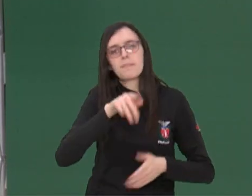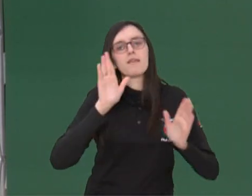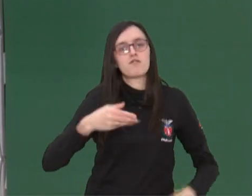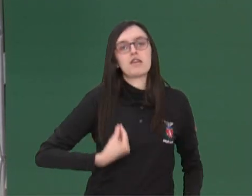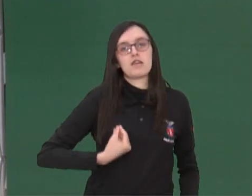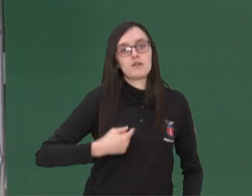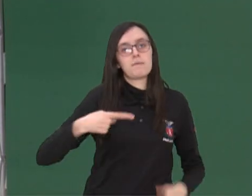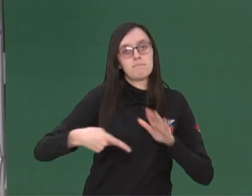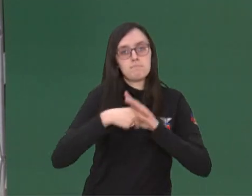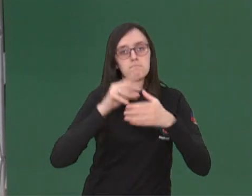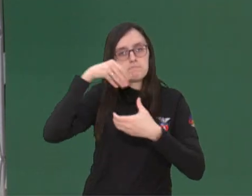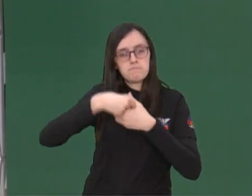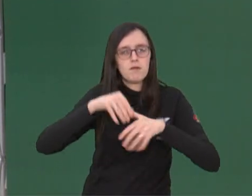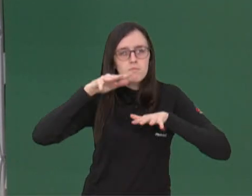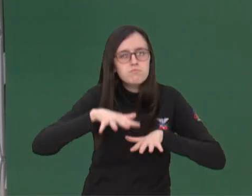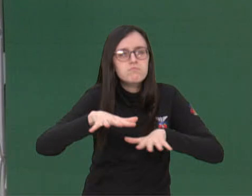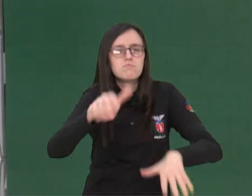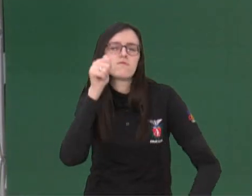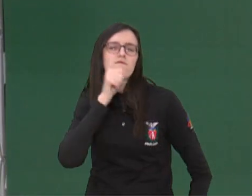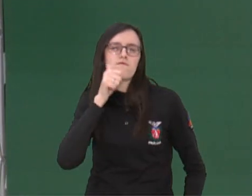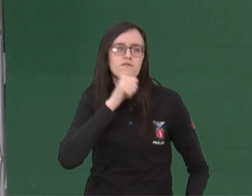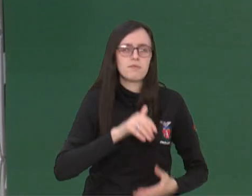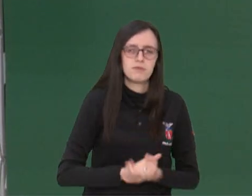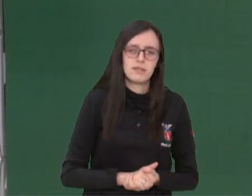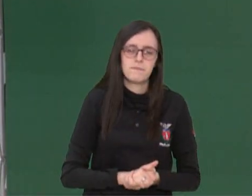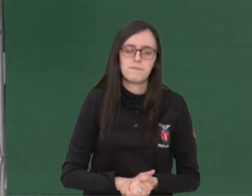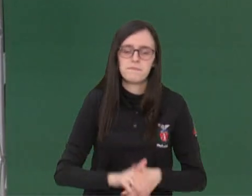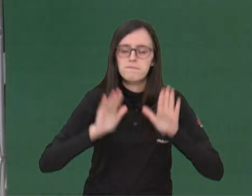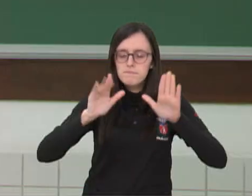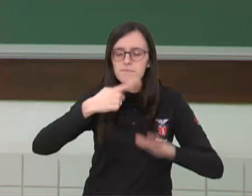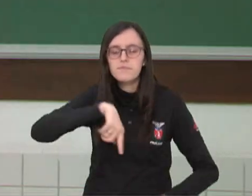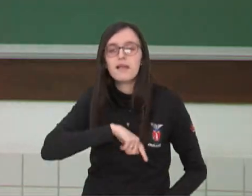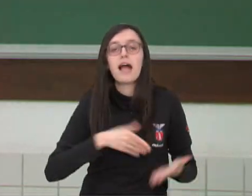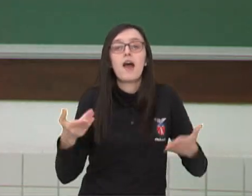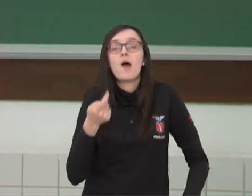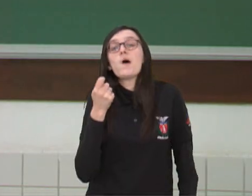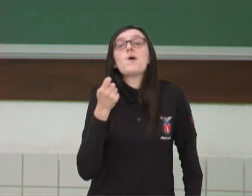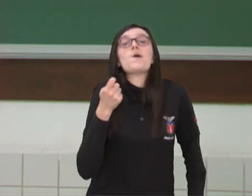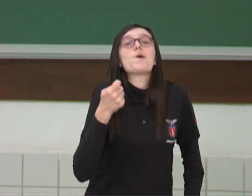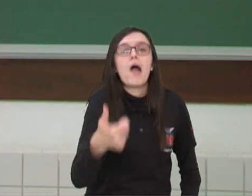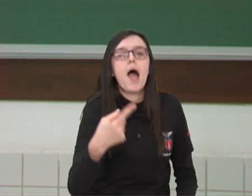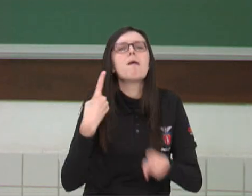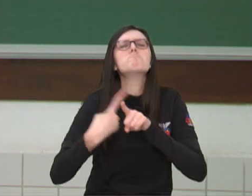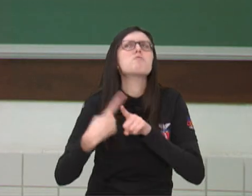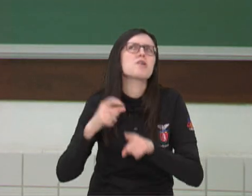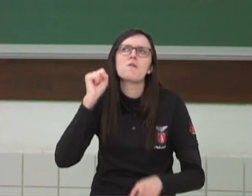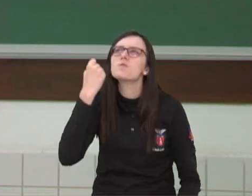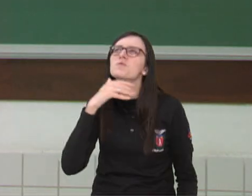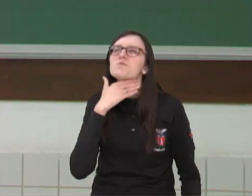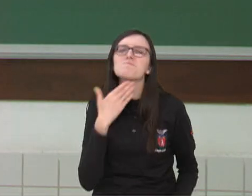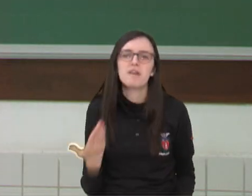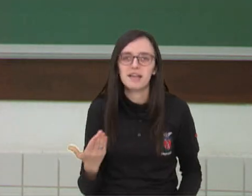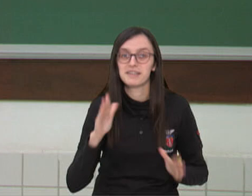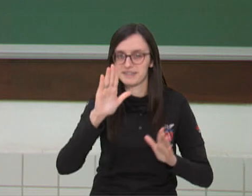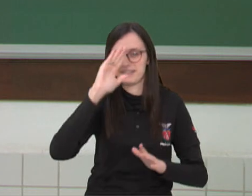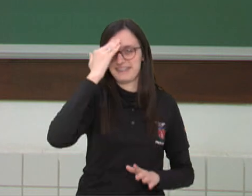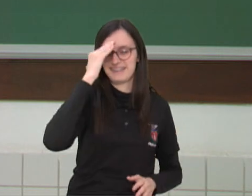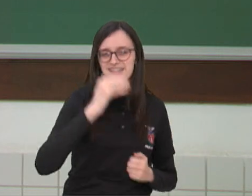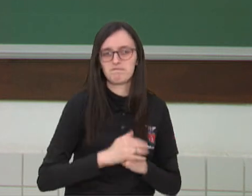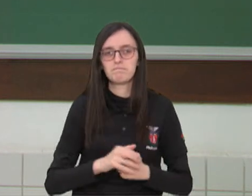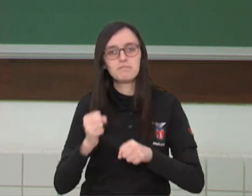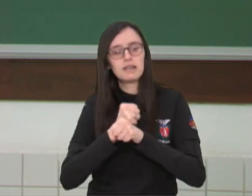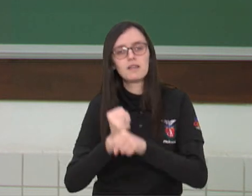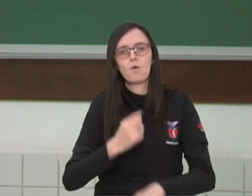está presente nessas lutas femininas. Agora vamos chegar ao teu 8 de março realmente.